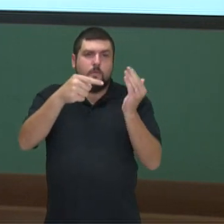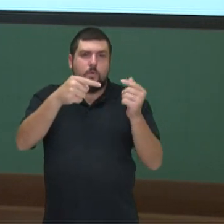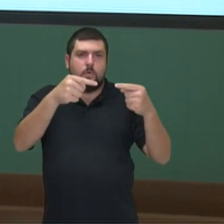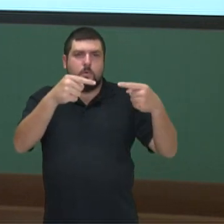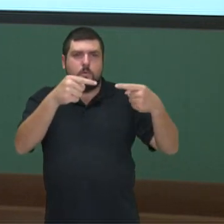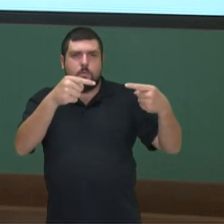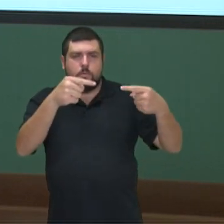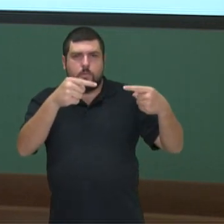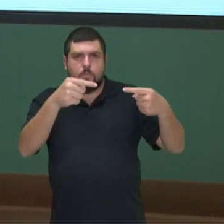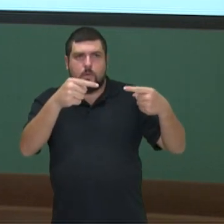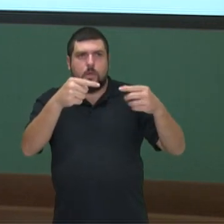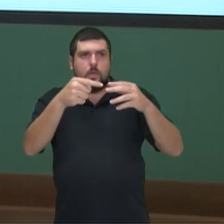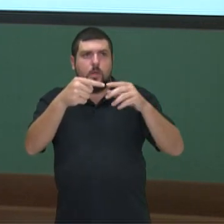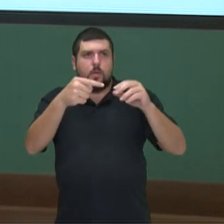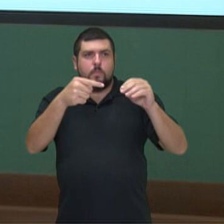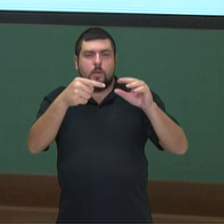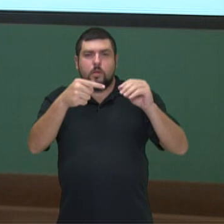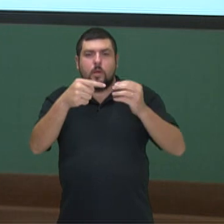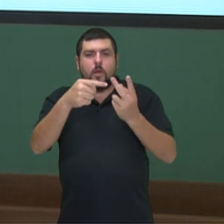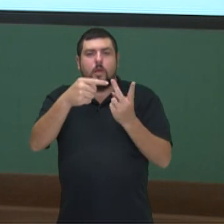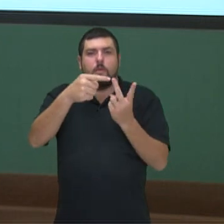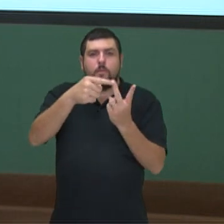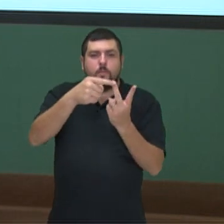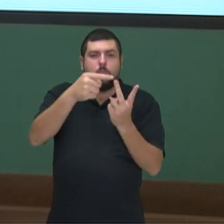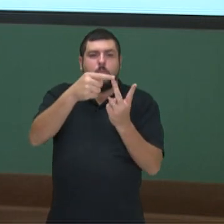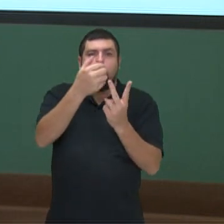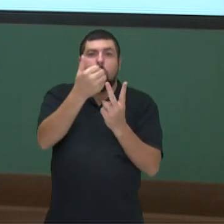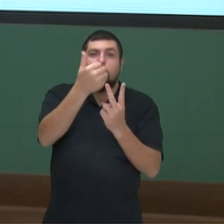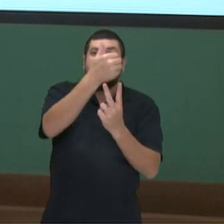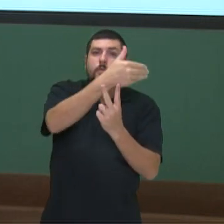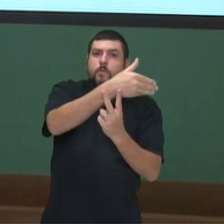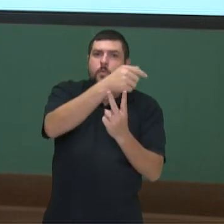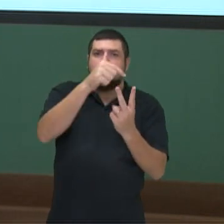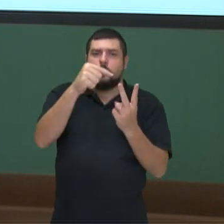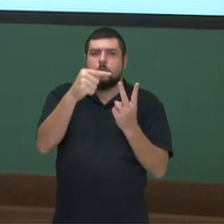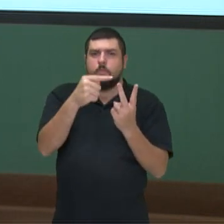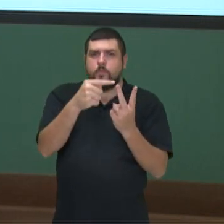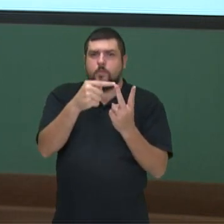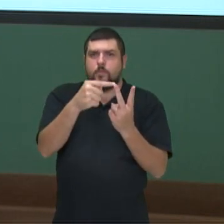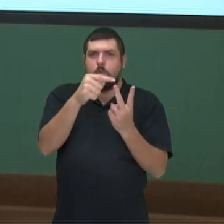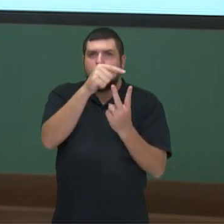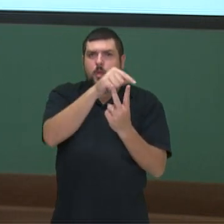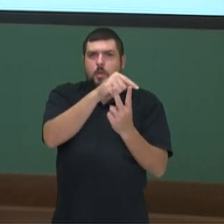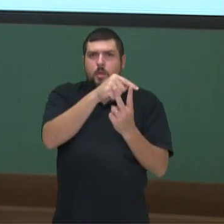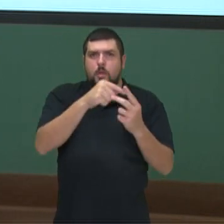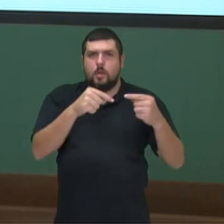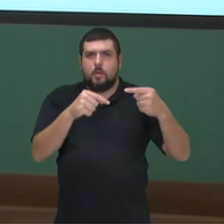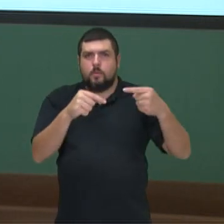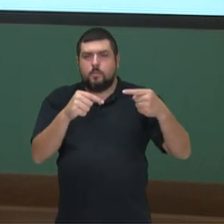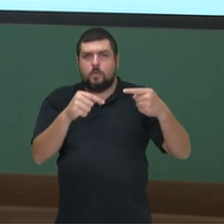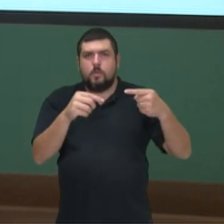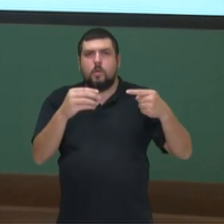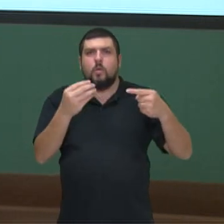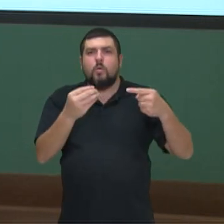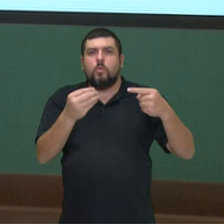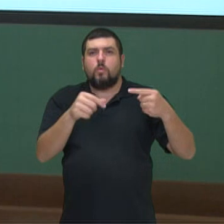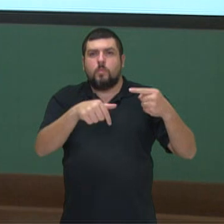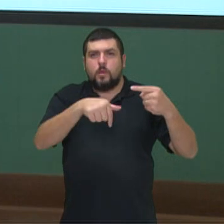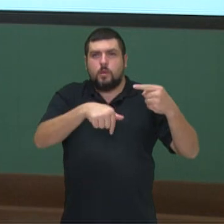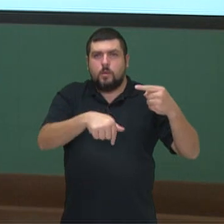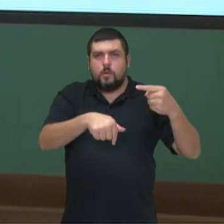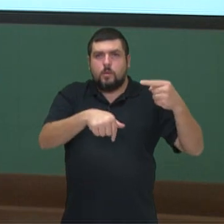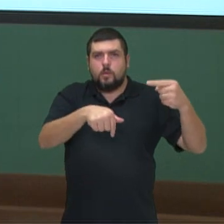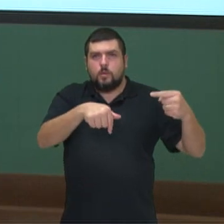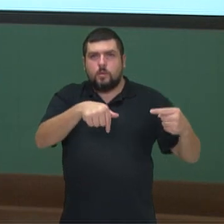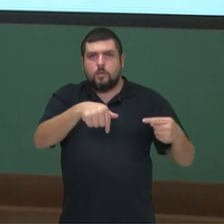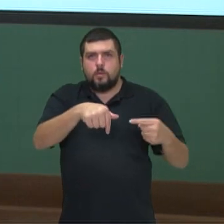fora, a professora se refere fora da raiz, né? Eu pego esse sinalzinho de menos e vou acompanhar o 7.